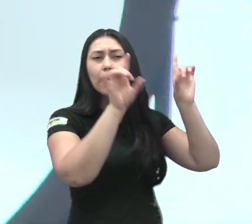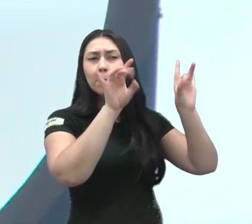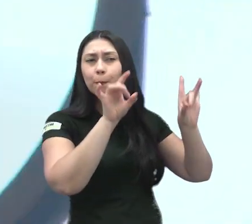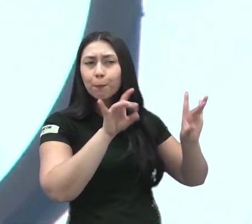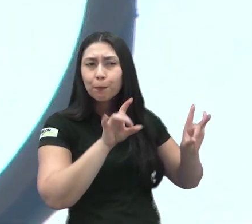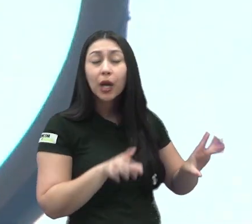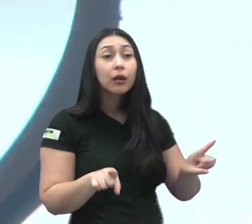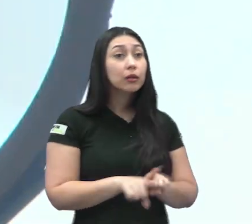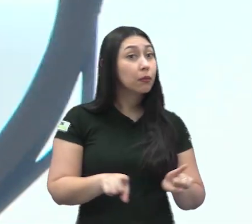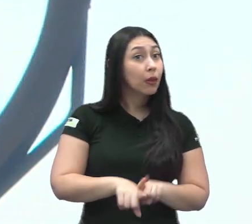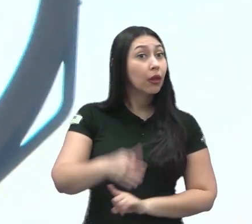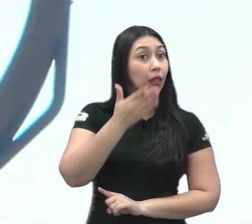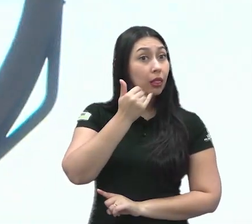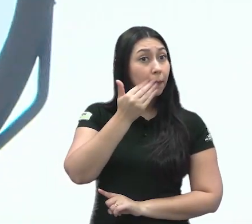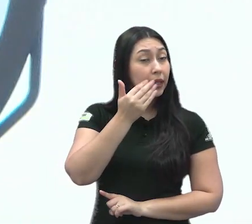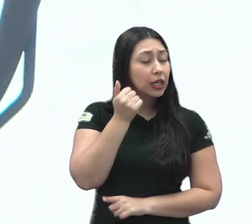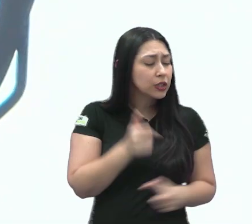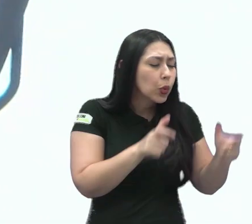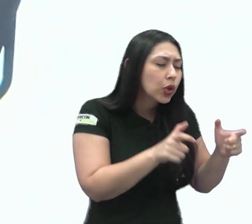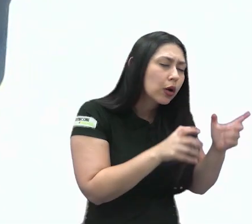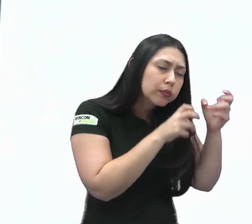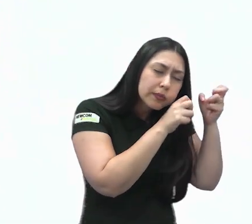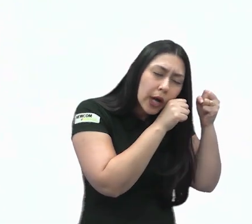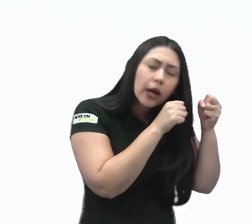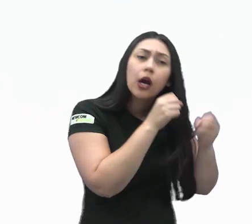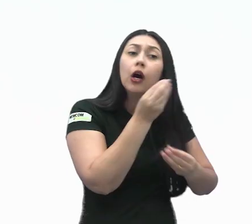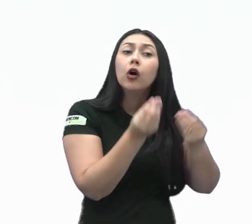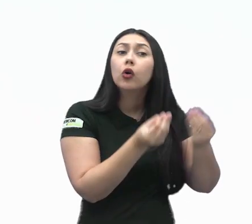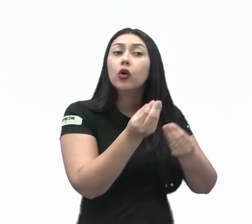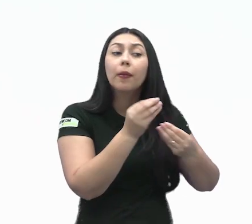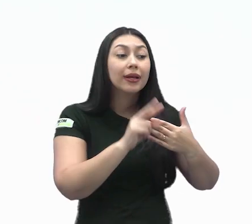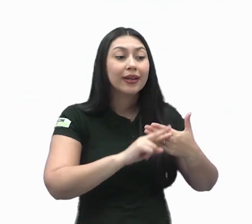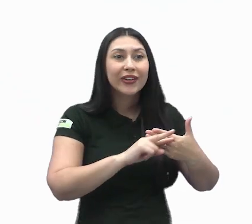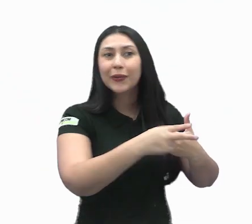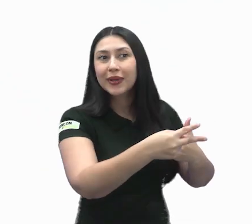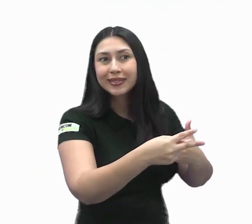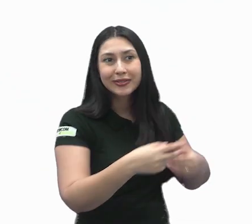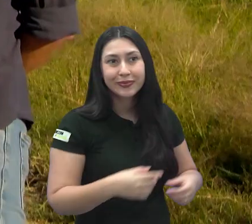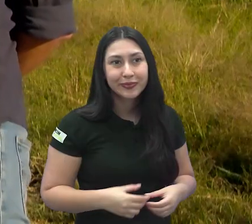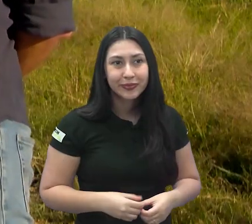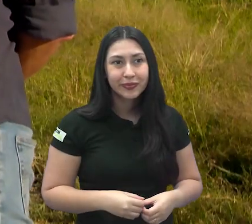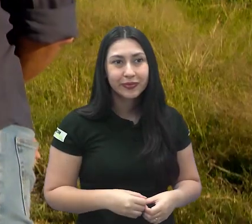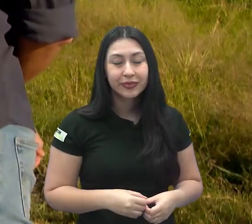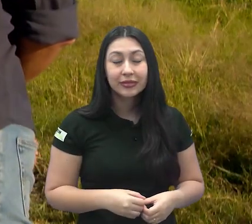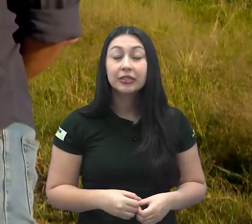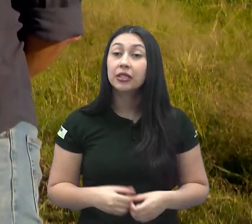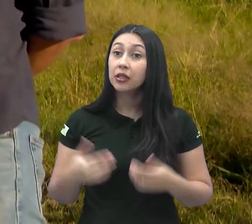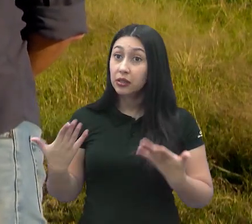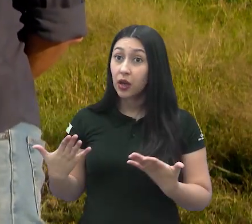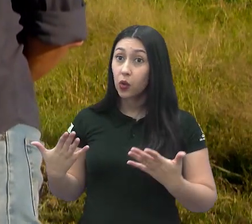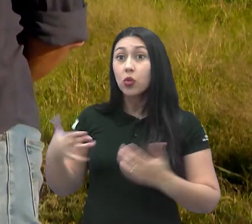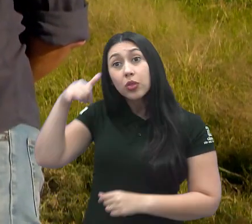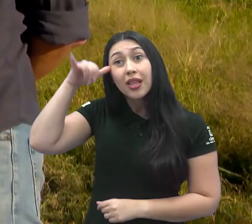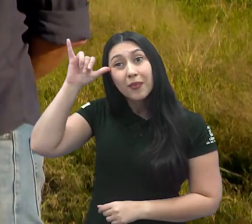tem a alimentação também, a caminha delas. Como que isso também impacta, assim, nessa hora da produção? Esses animais, eles